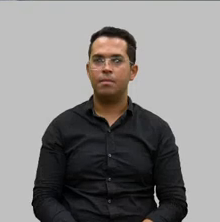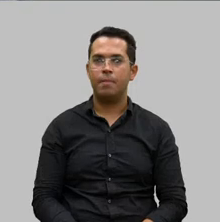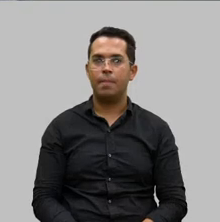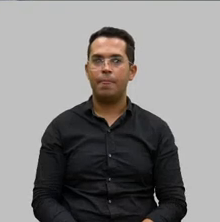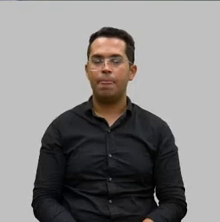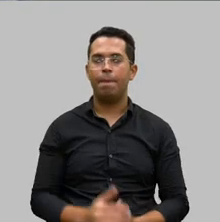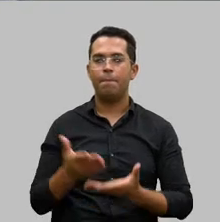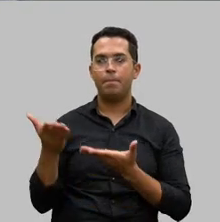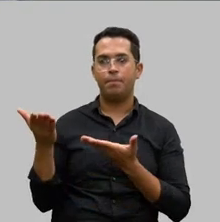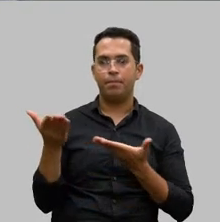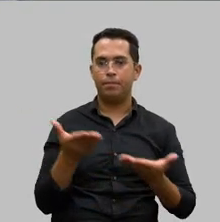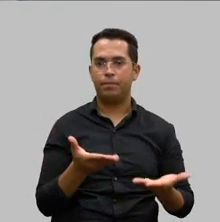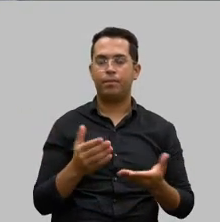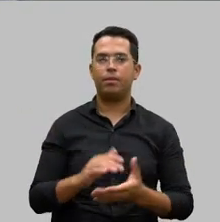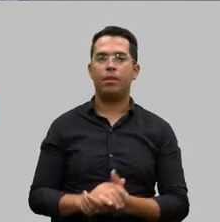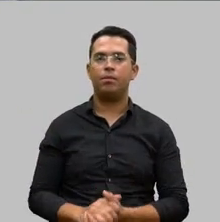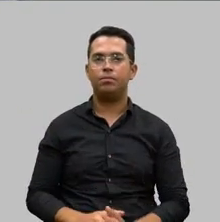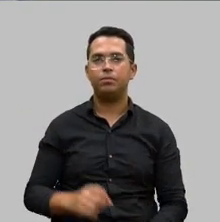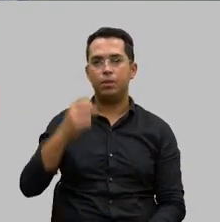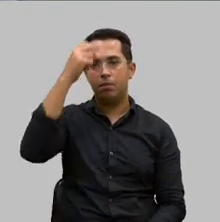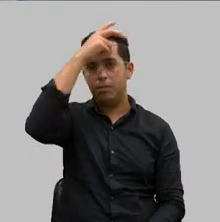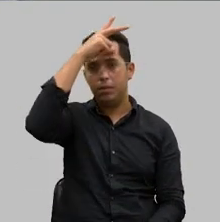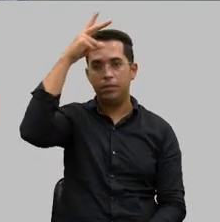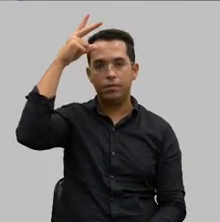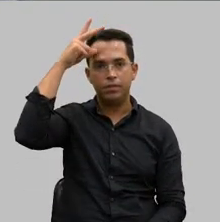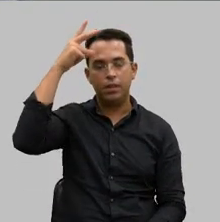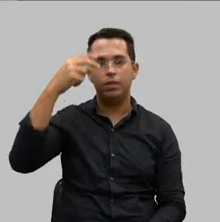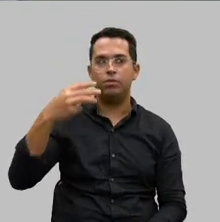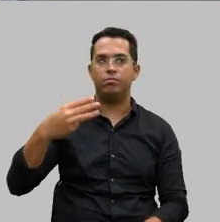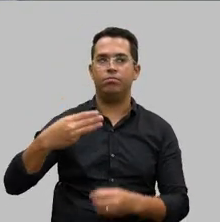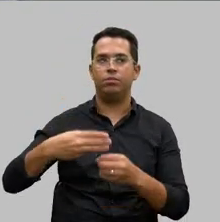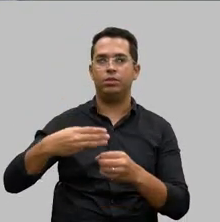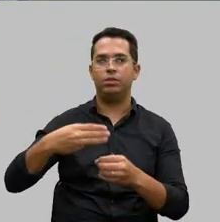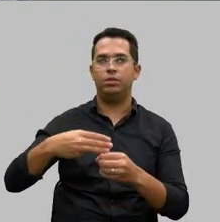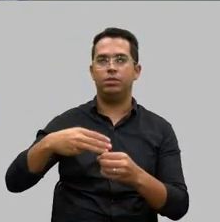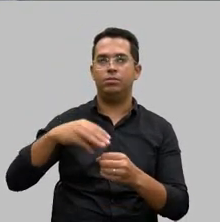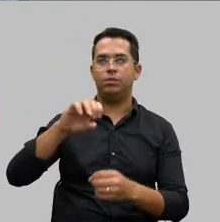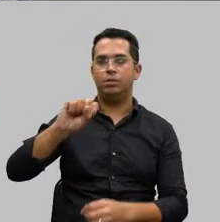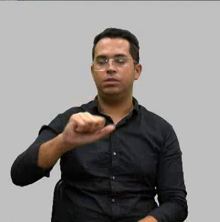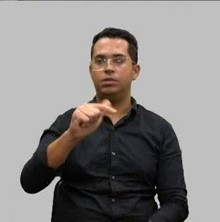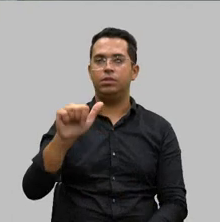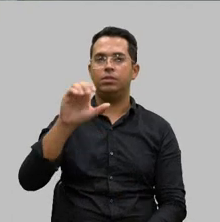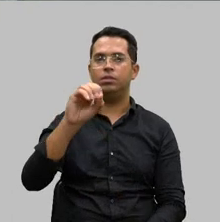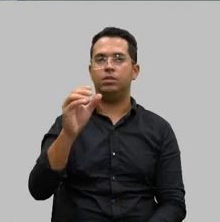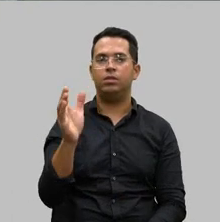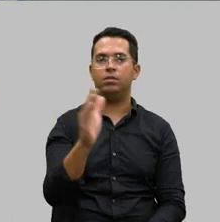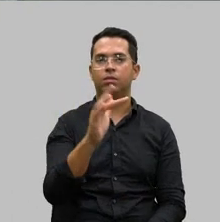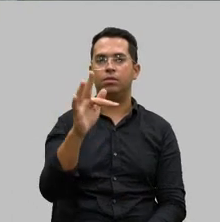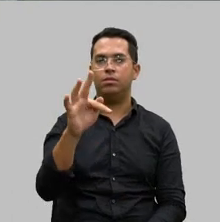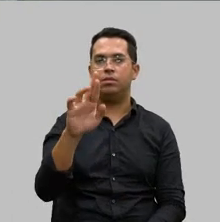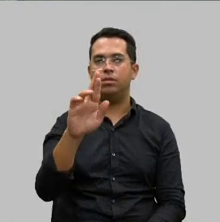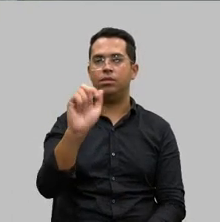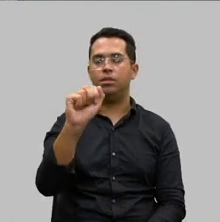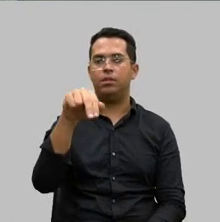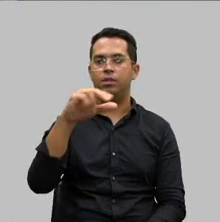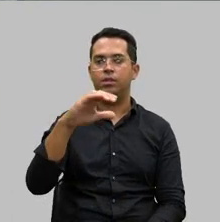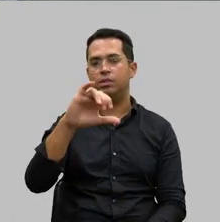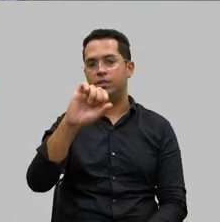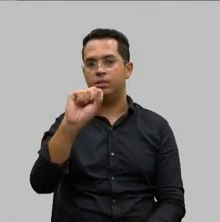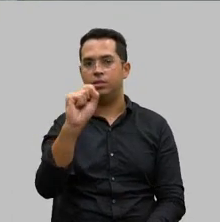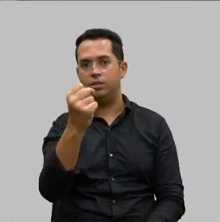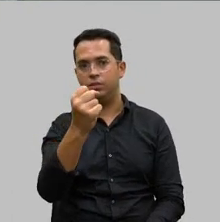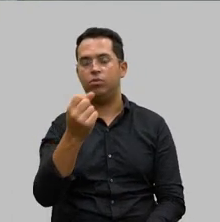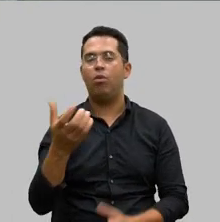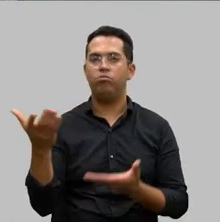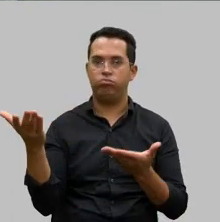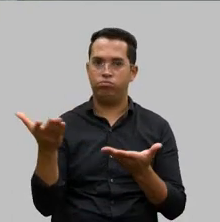Pedrosa prefeito do município de São Francisco do Glória diretor da Associação Mineira de municípios aqui representando nosso